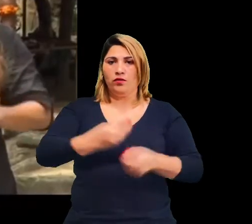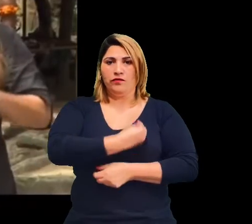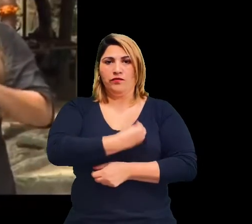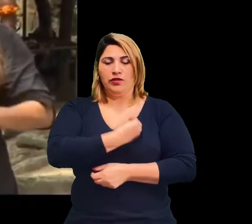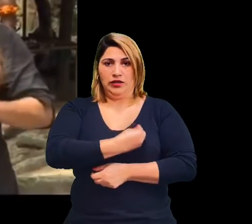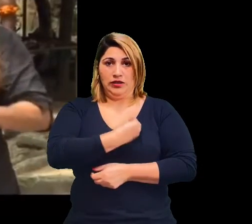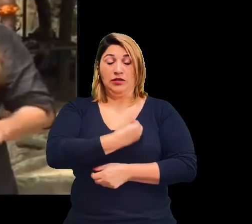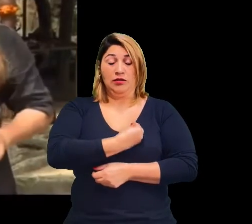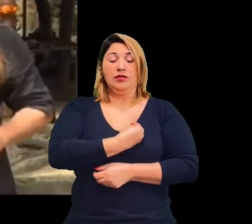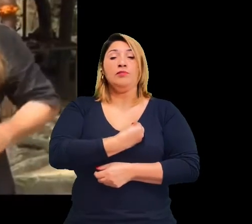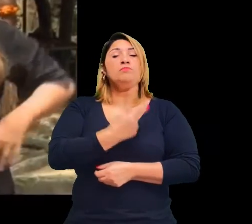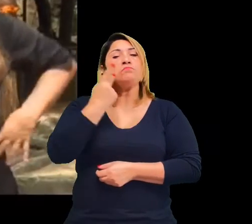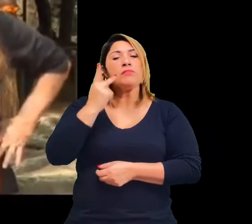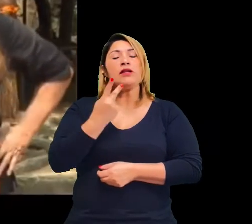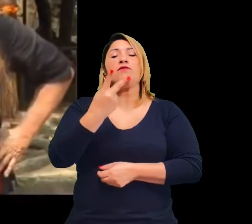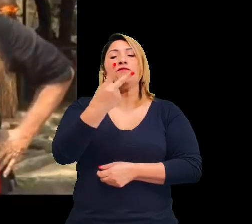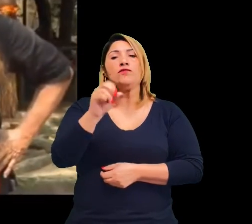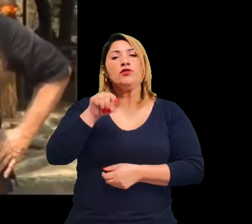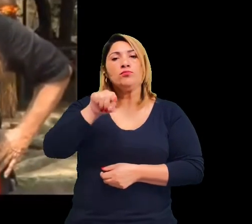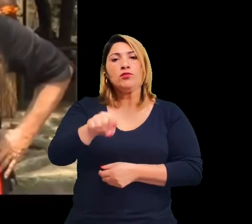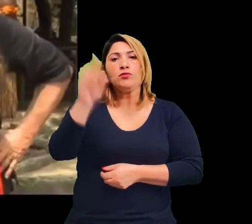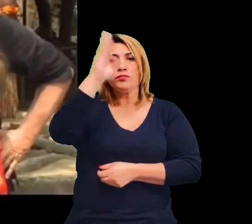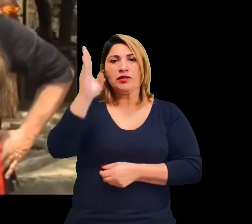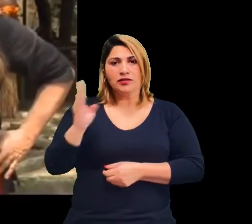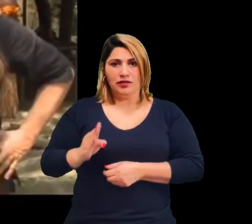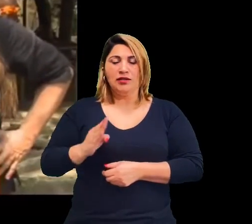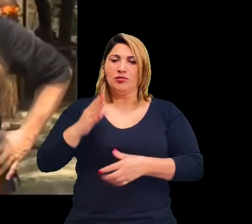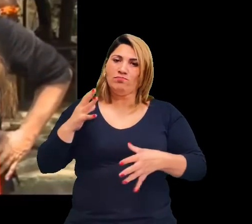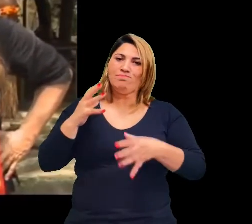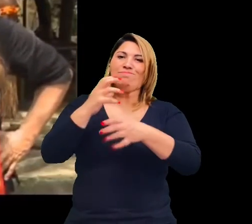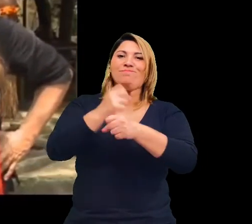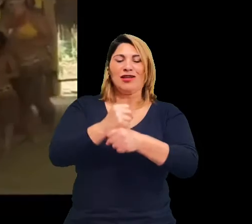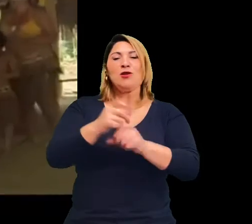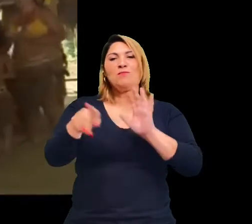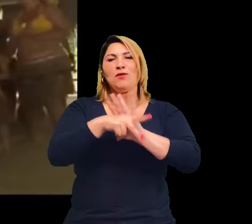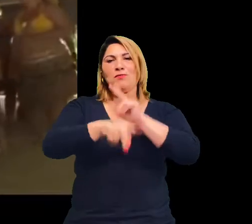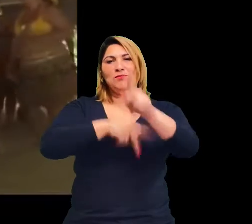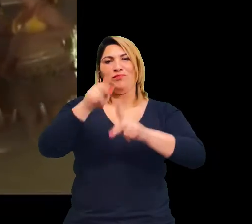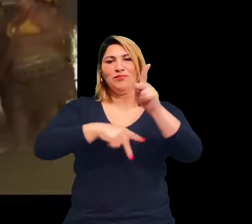de 20.000 brasileiros que compõem o povo pataxó.